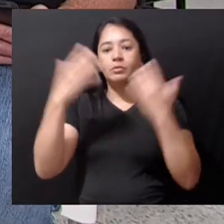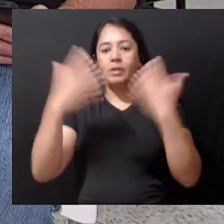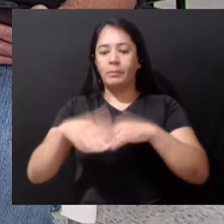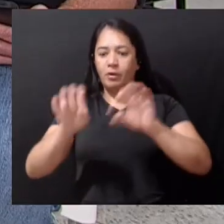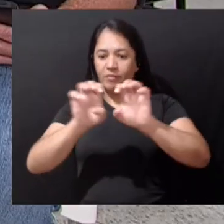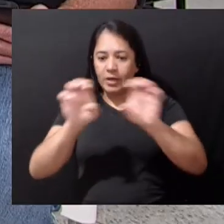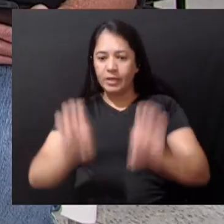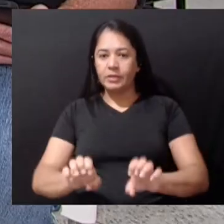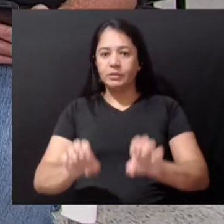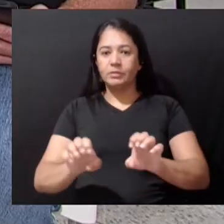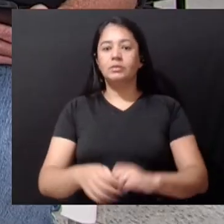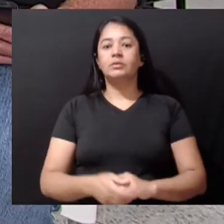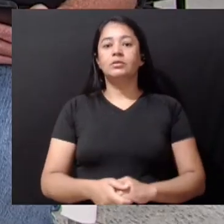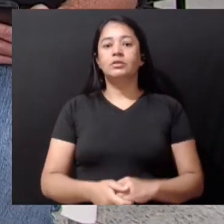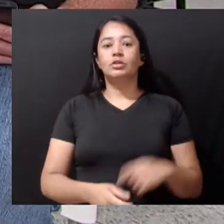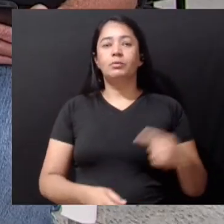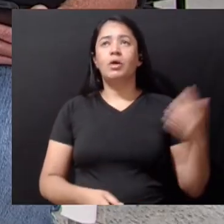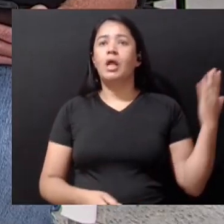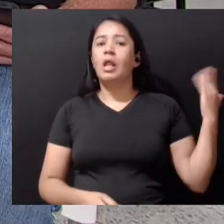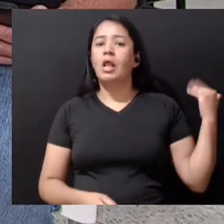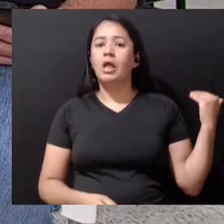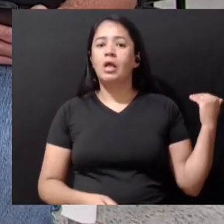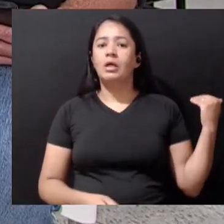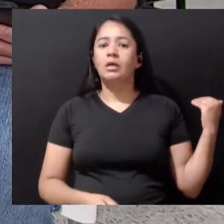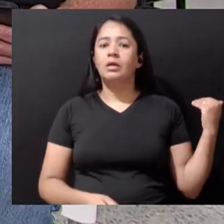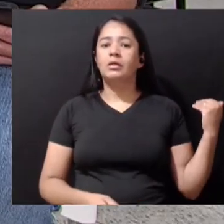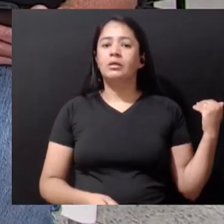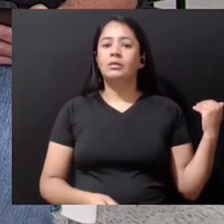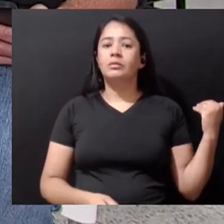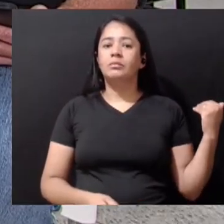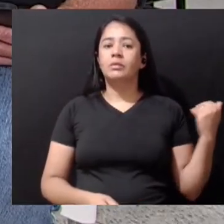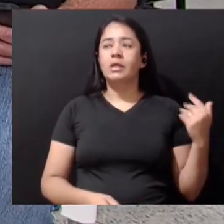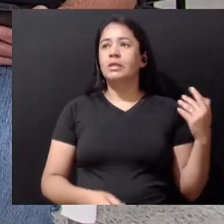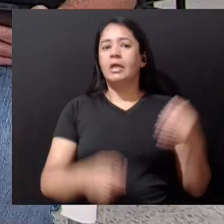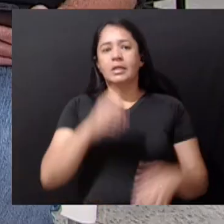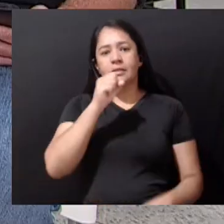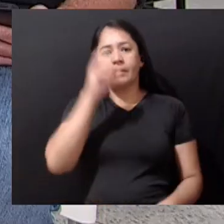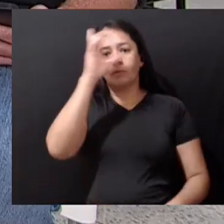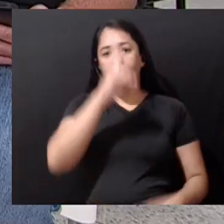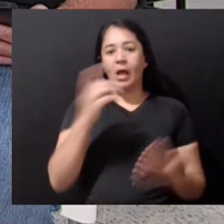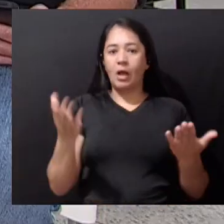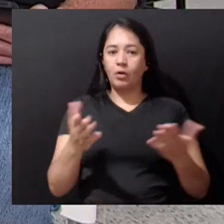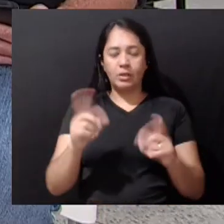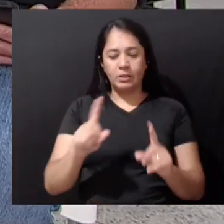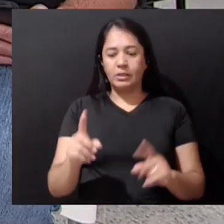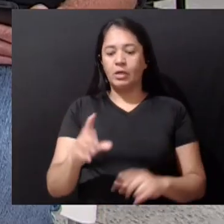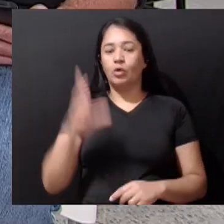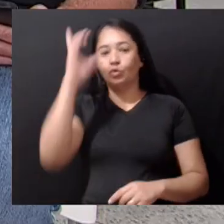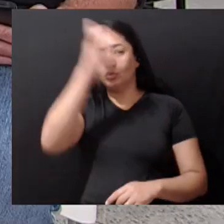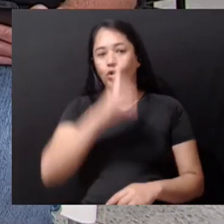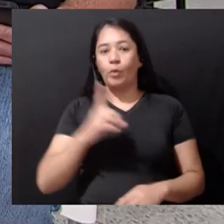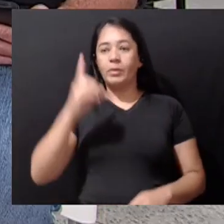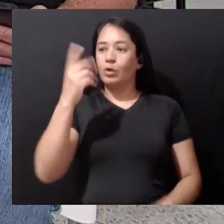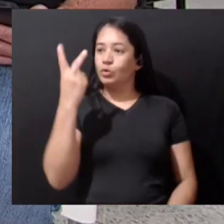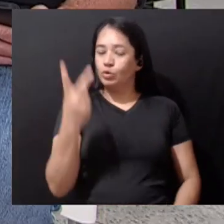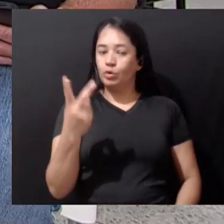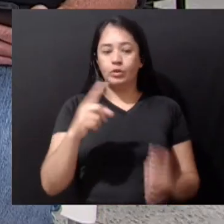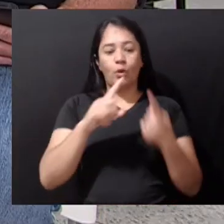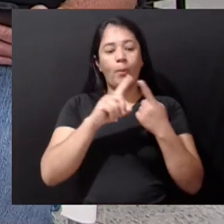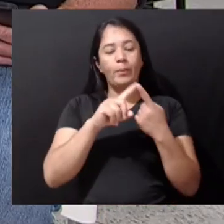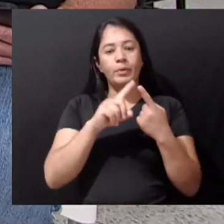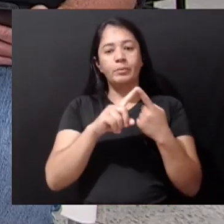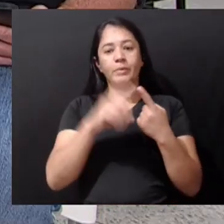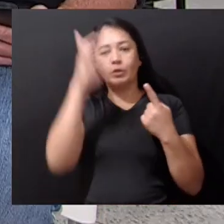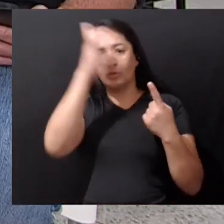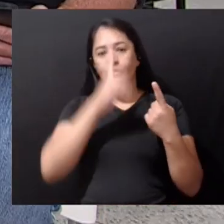Porque antigamente era no mesmo final de semana, sábado e domingo. Aí agora são 2 domingos, né? O primeiro dia são 5h30